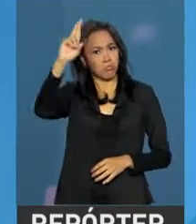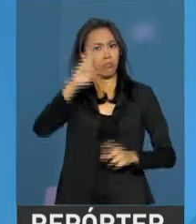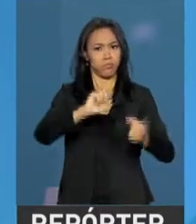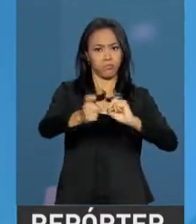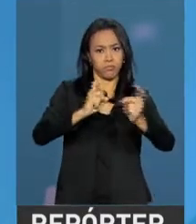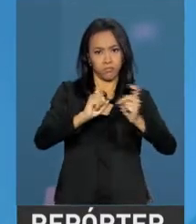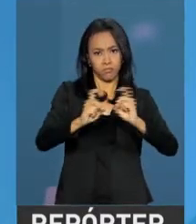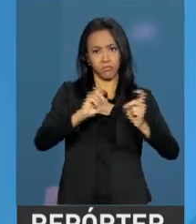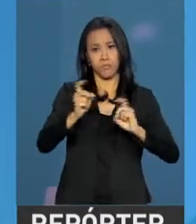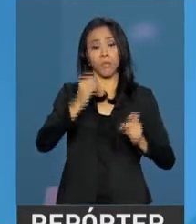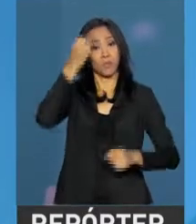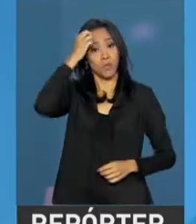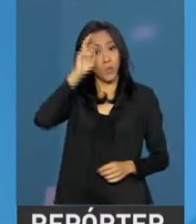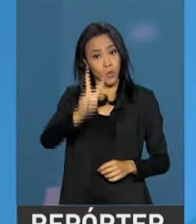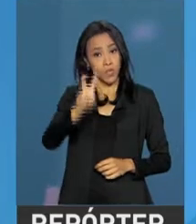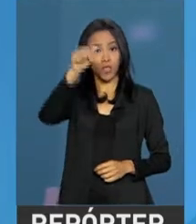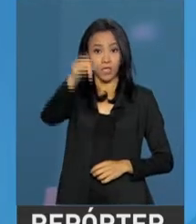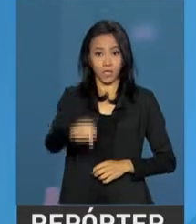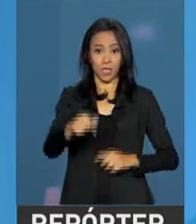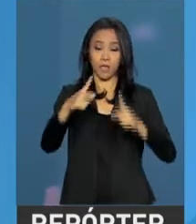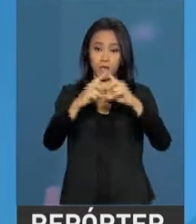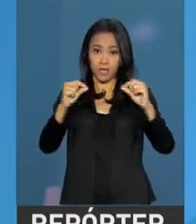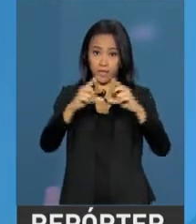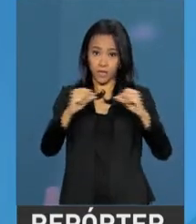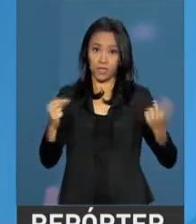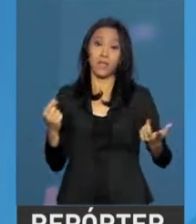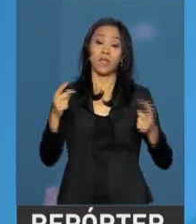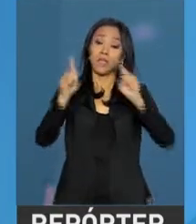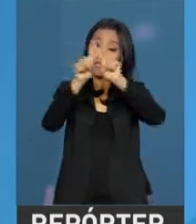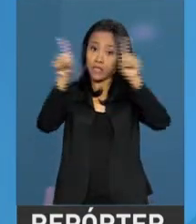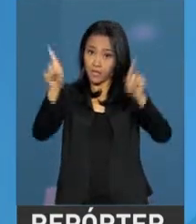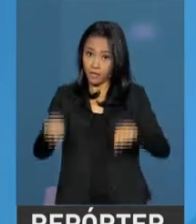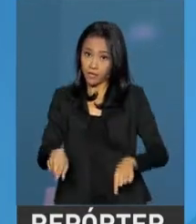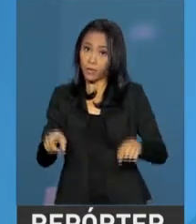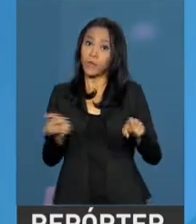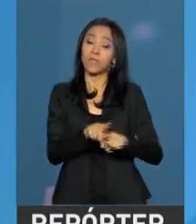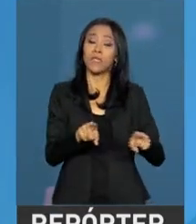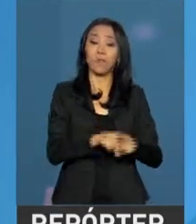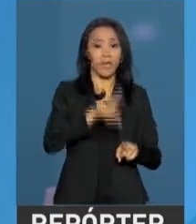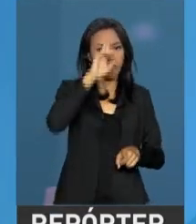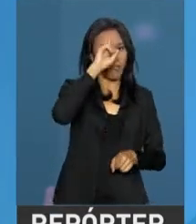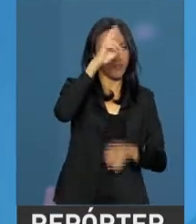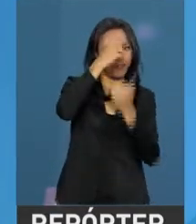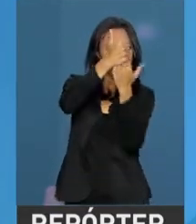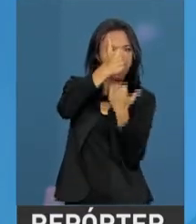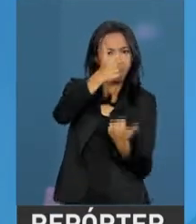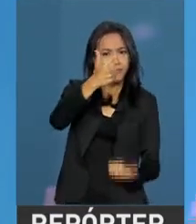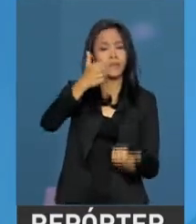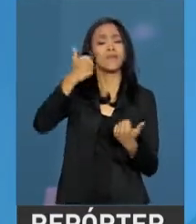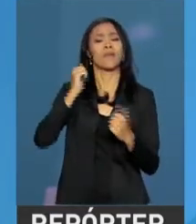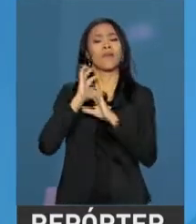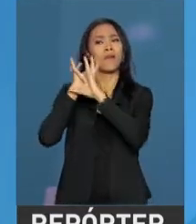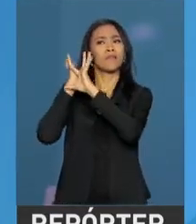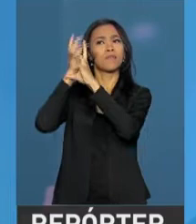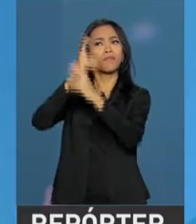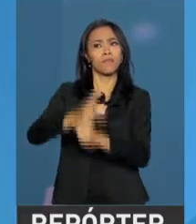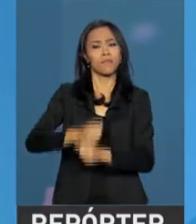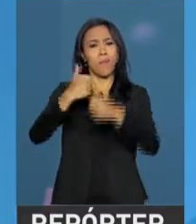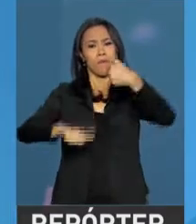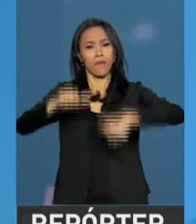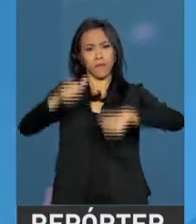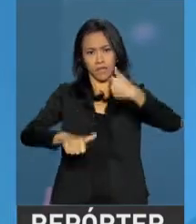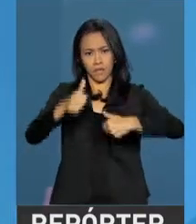aqui em brasília no evento os servidores e diretoria fazem um balanço das ações no ano passado